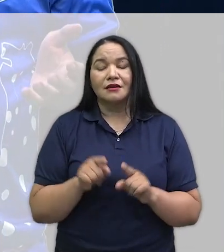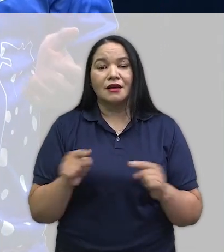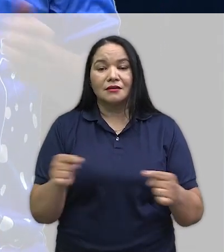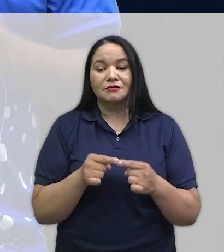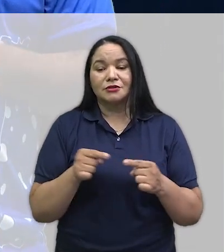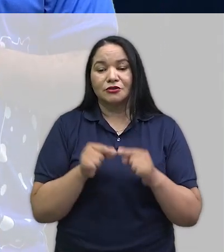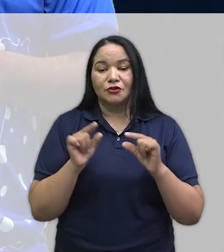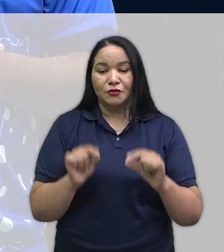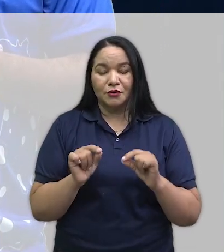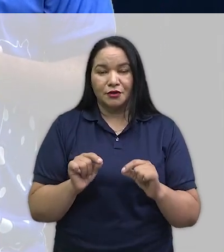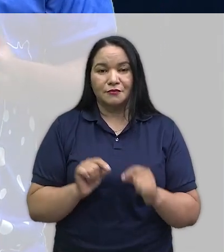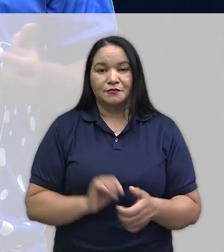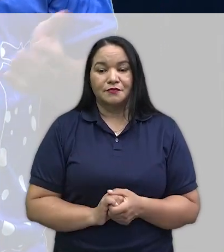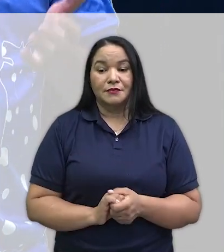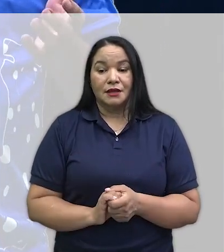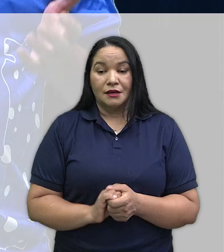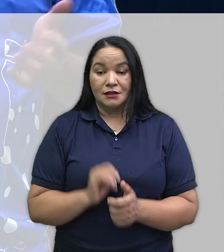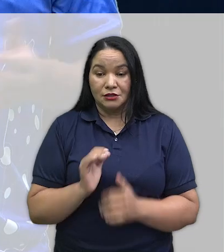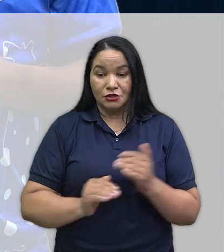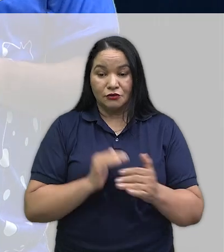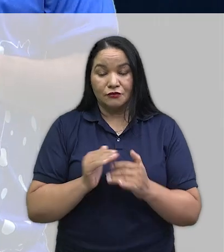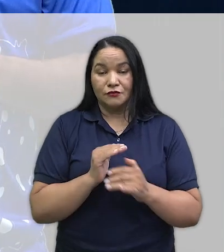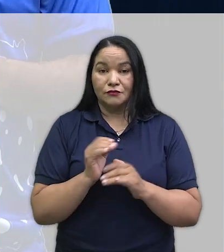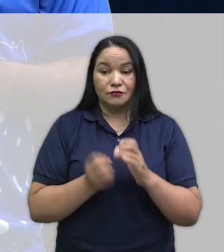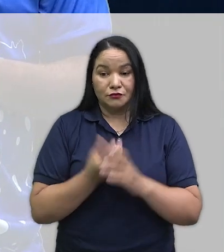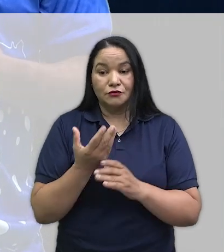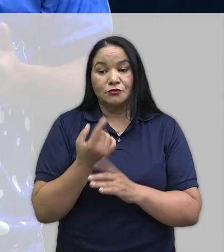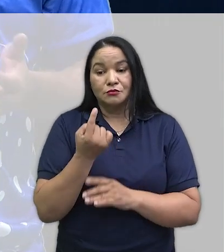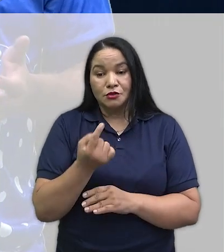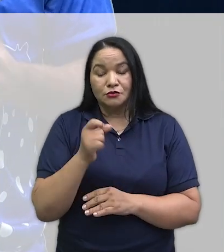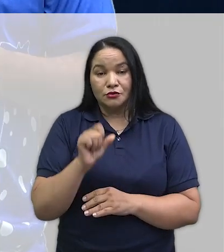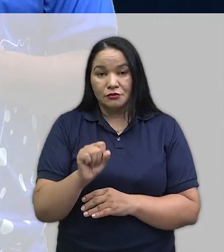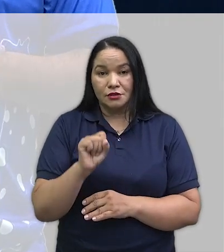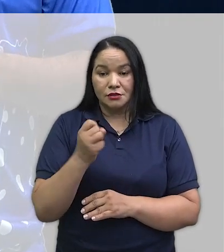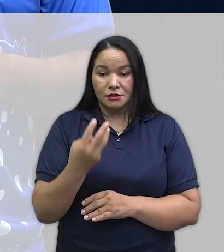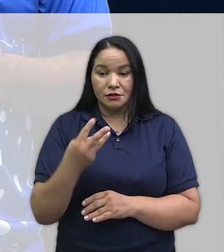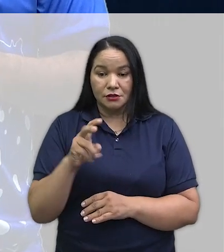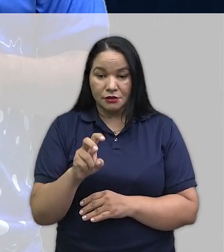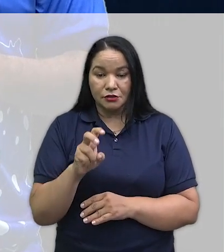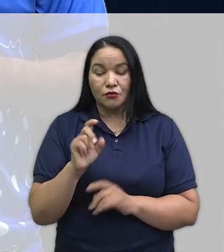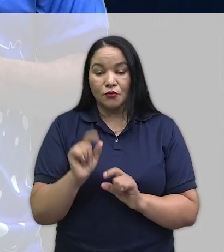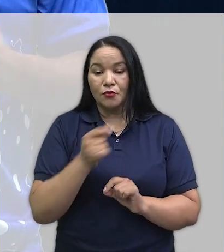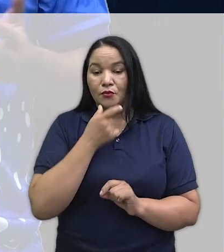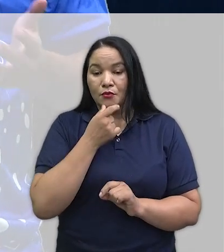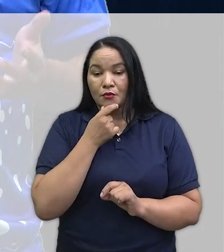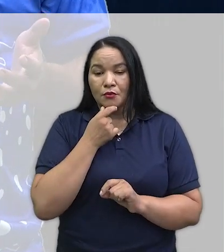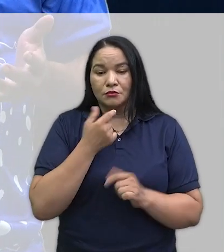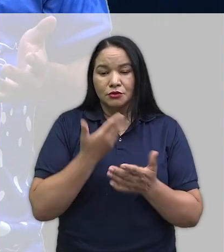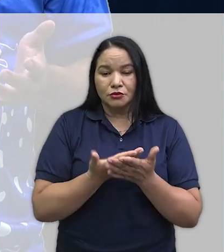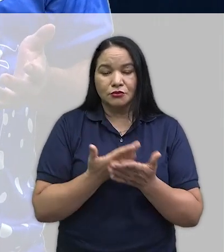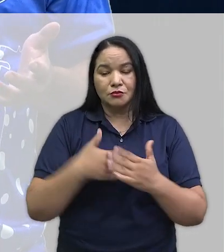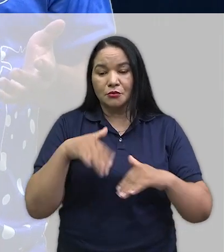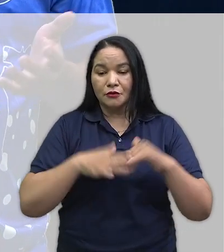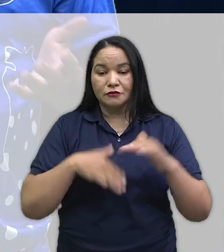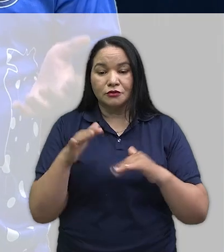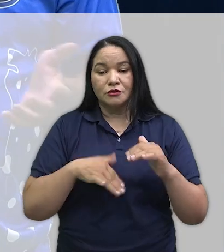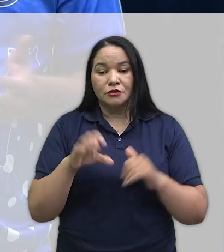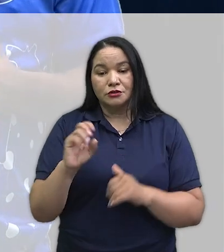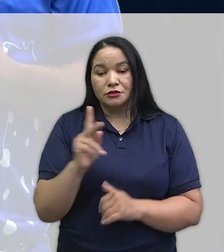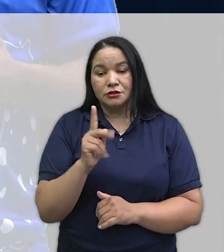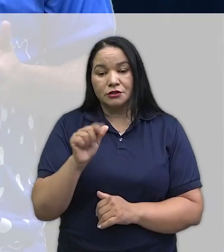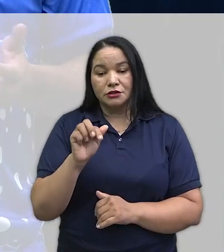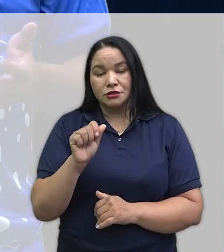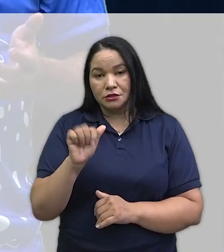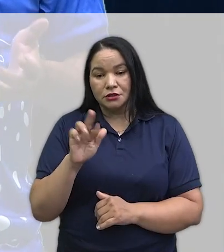de Richter ela foi desenvolvida em 1935 pelos sismólogos Charles Francis